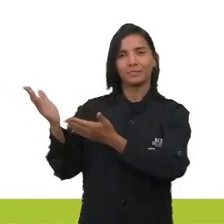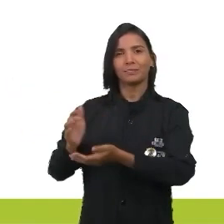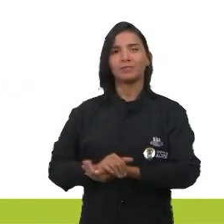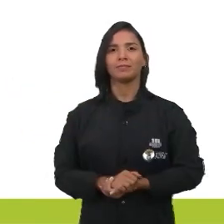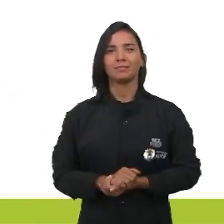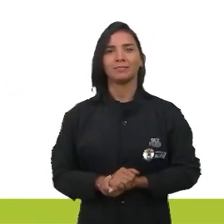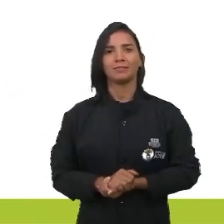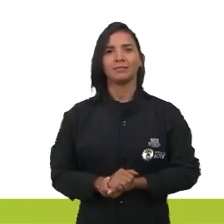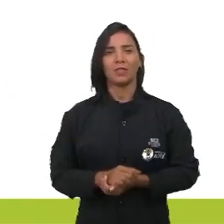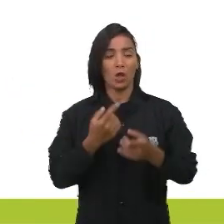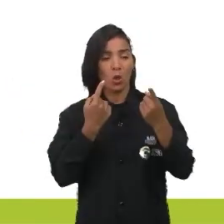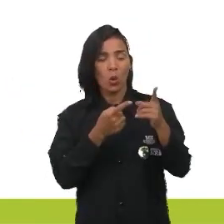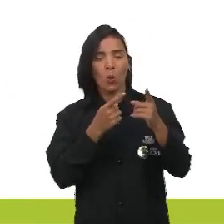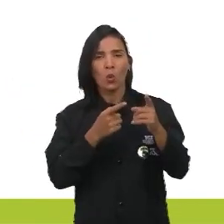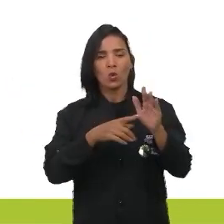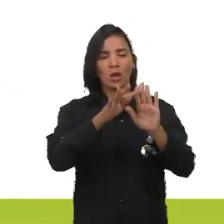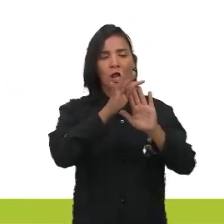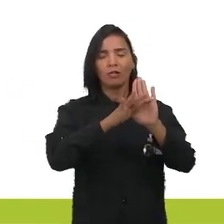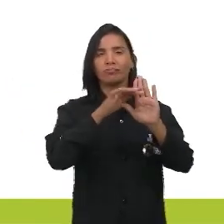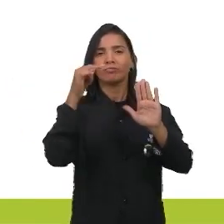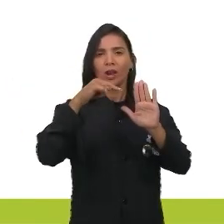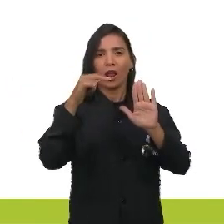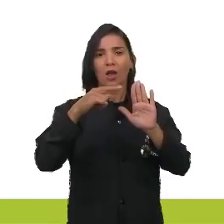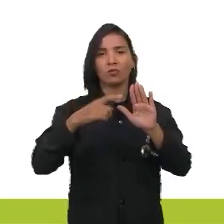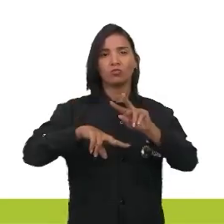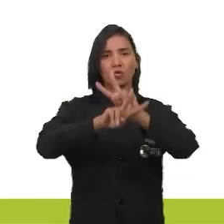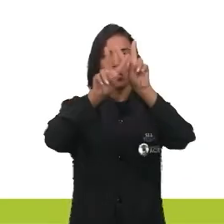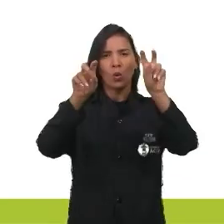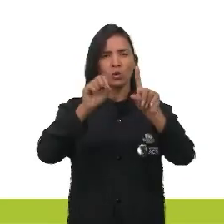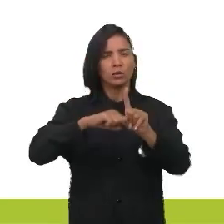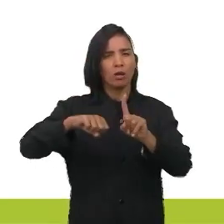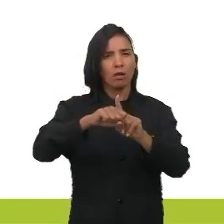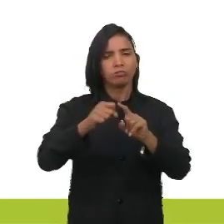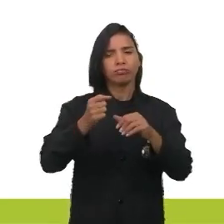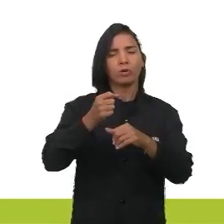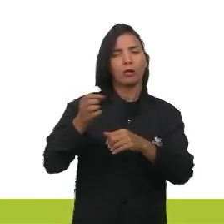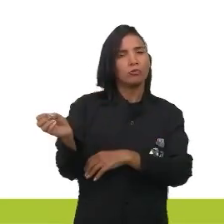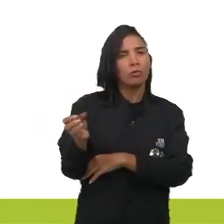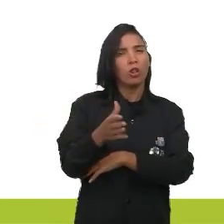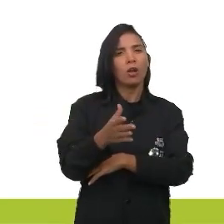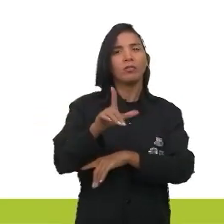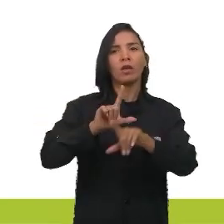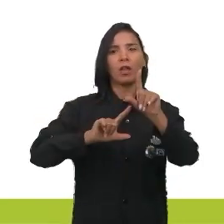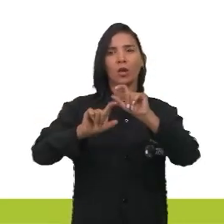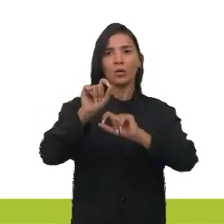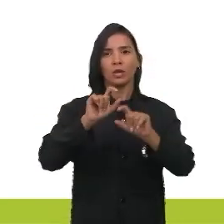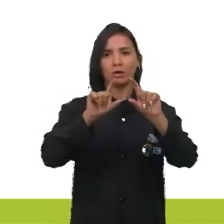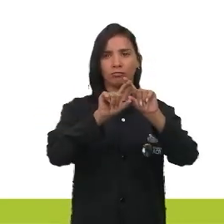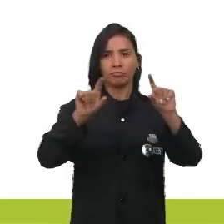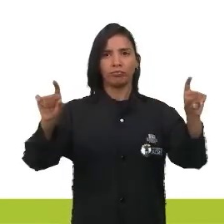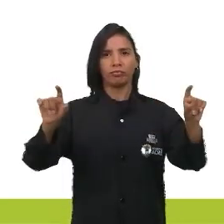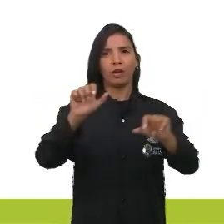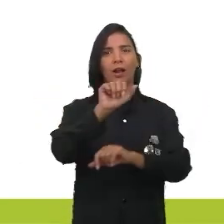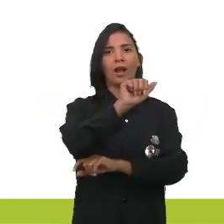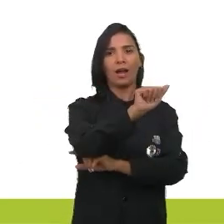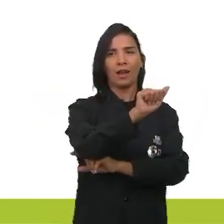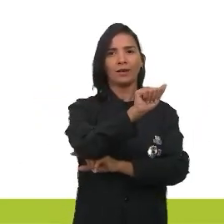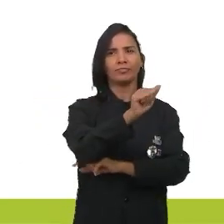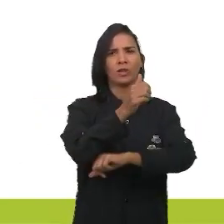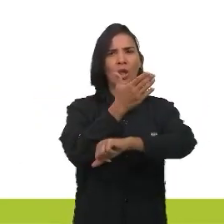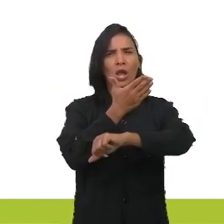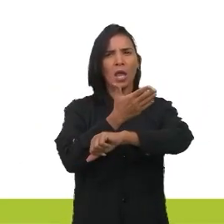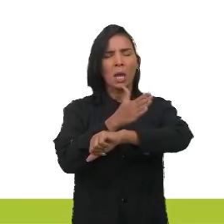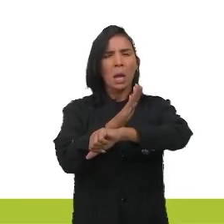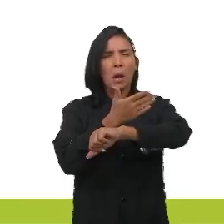contida no texto sobre a sociedade contemporânea enfatiza: letra A prática